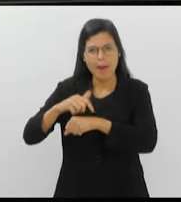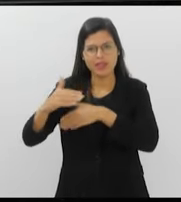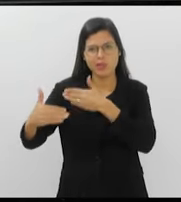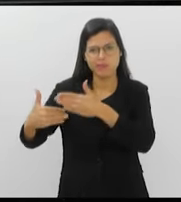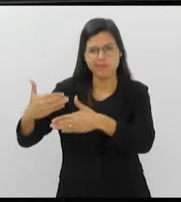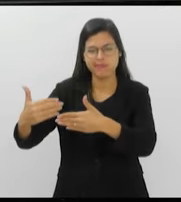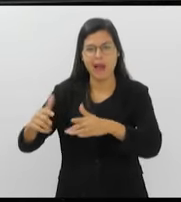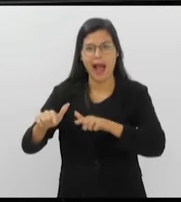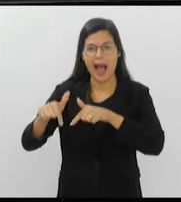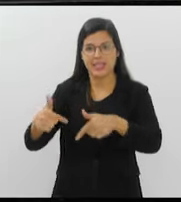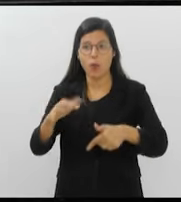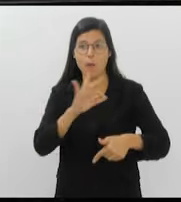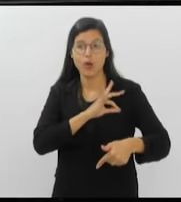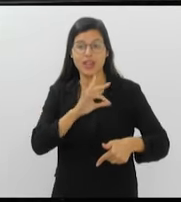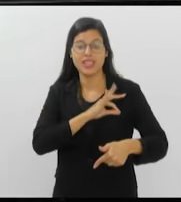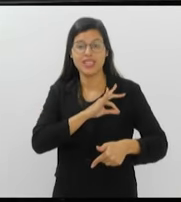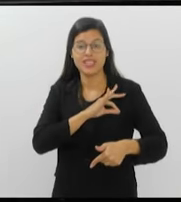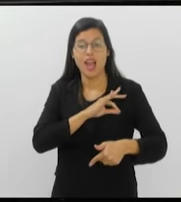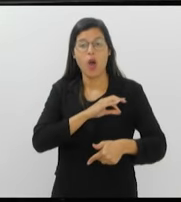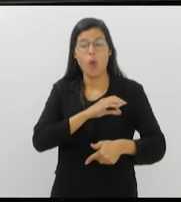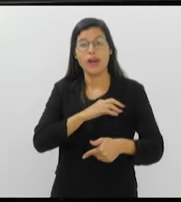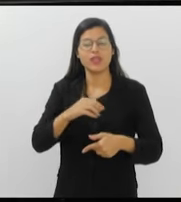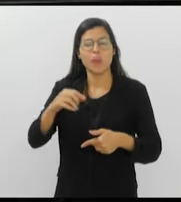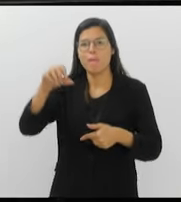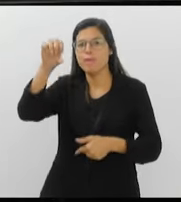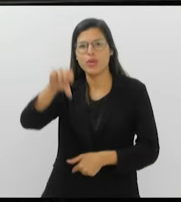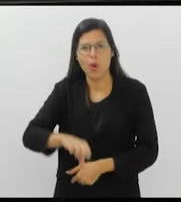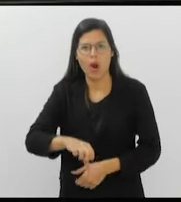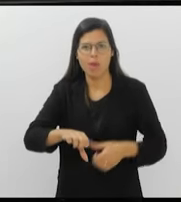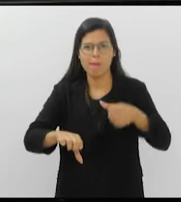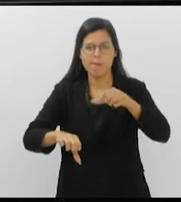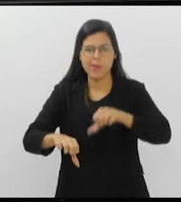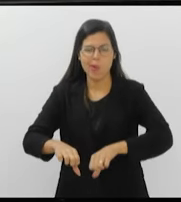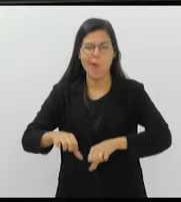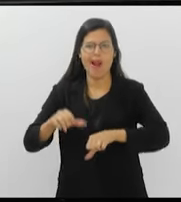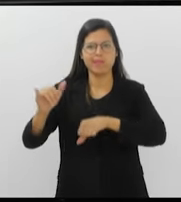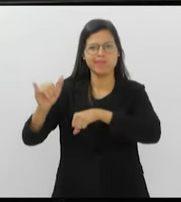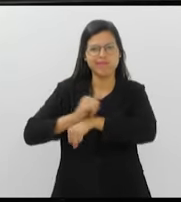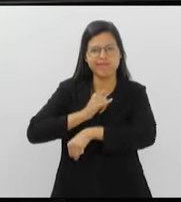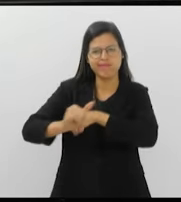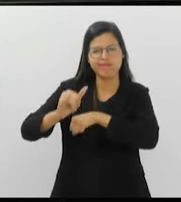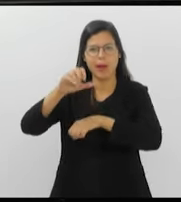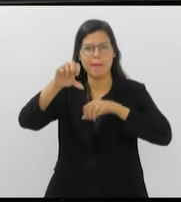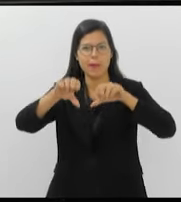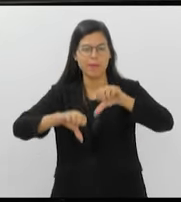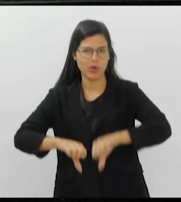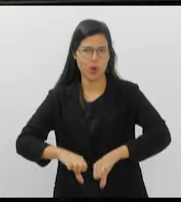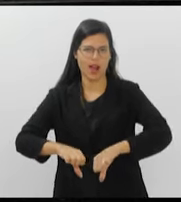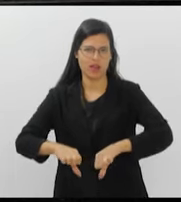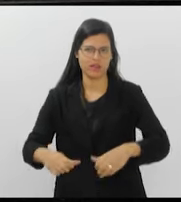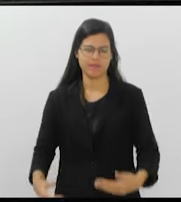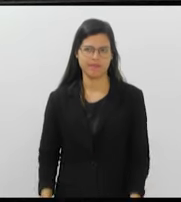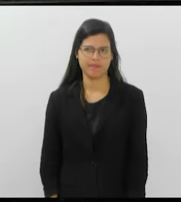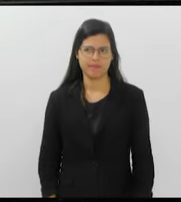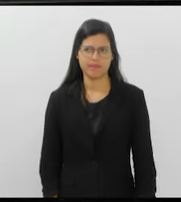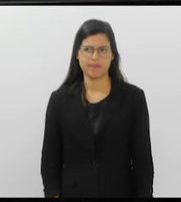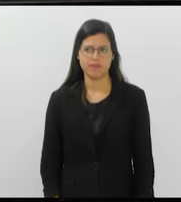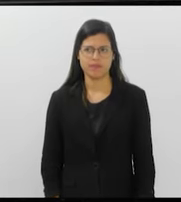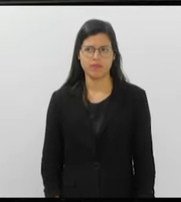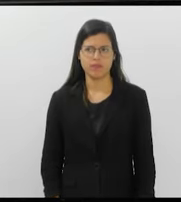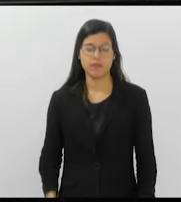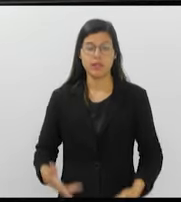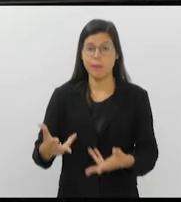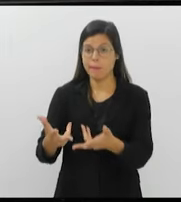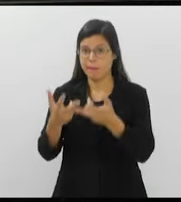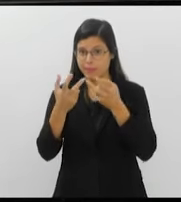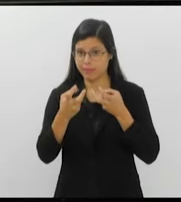operação, eles vão lá e apertam mais. Apertam mais, apertam mais e apertam mais. Agora